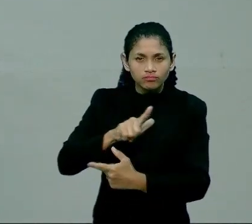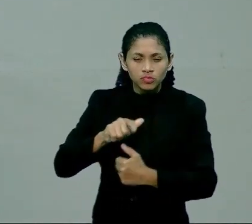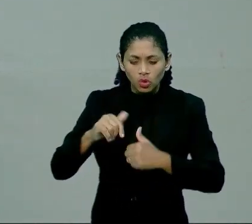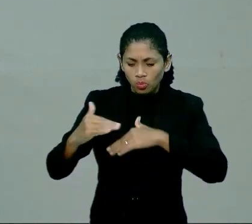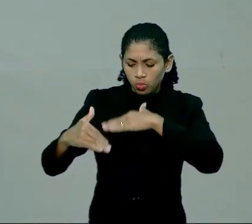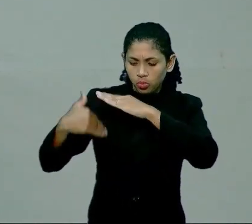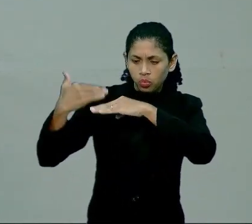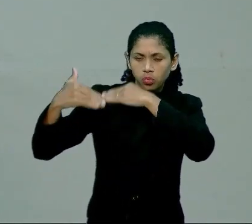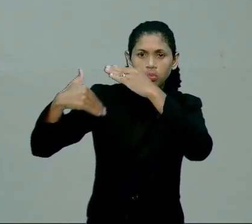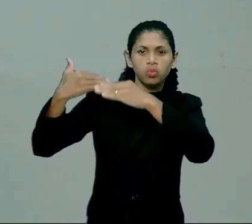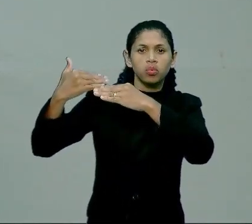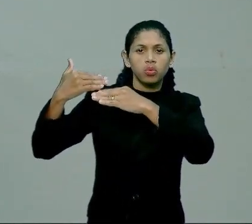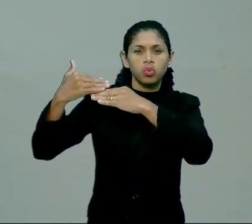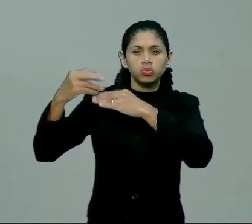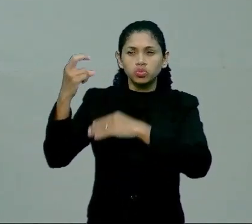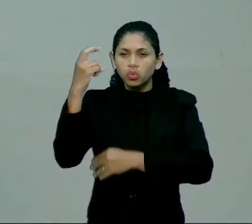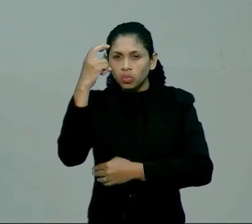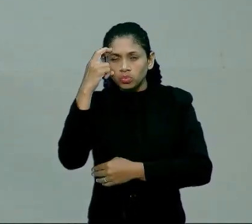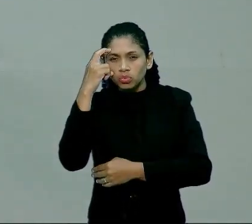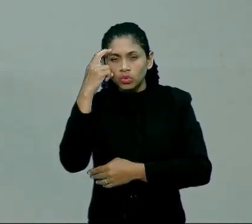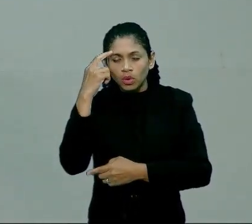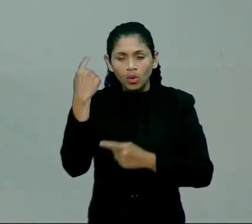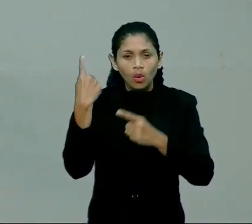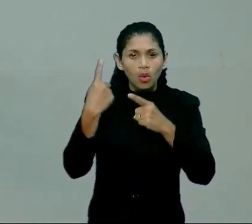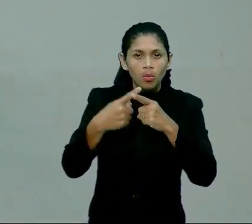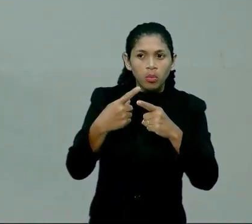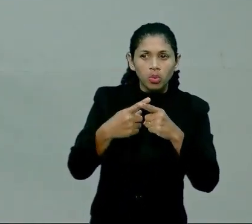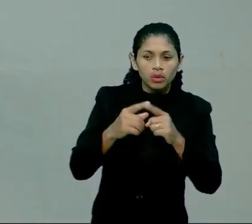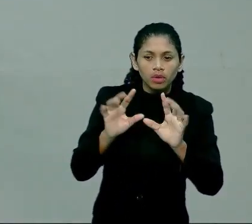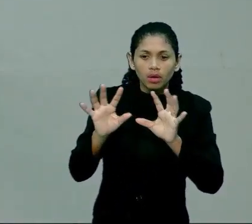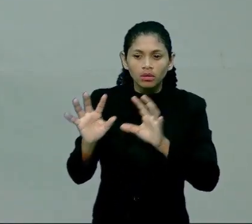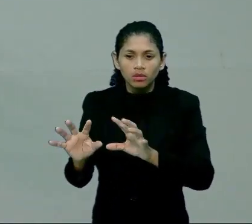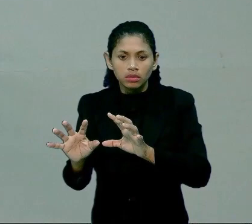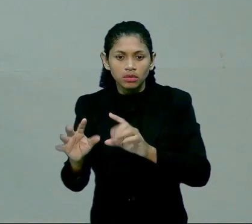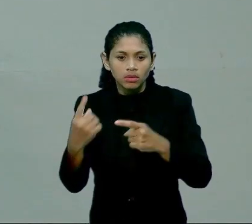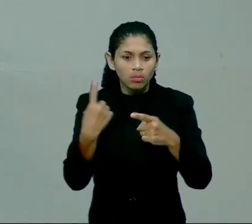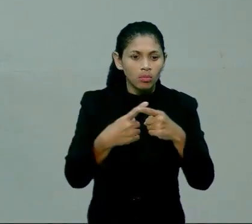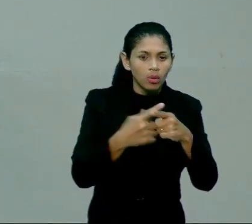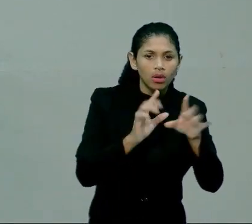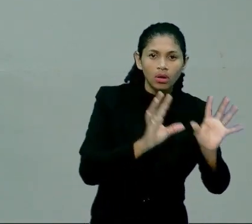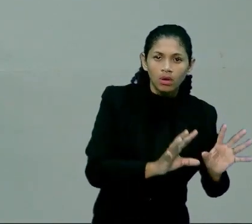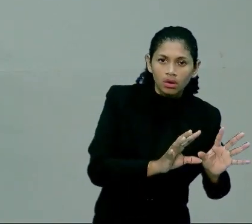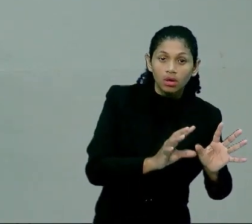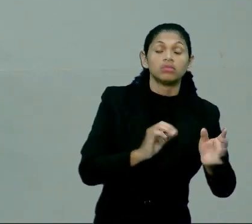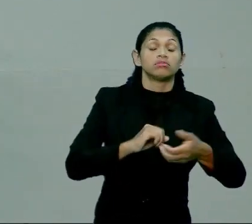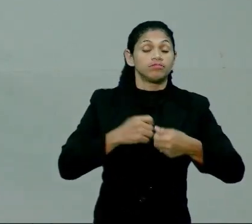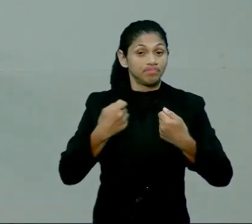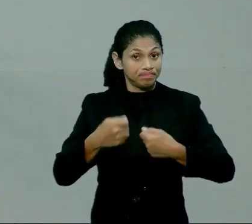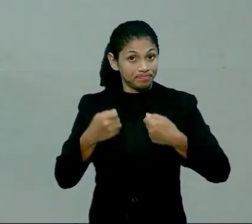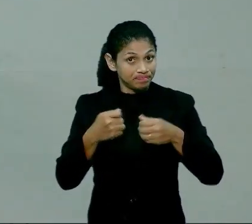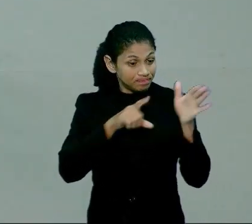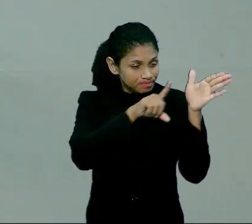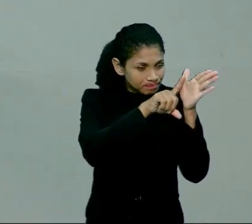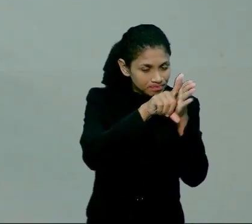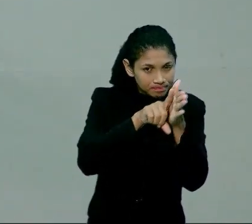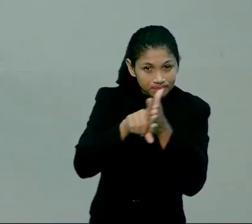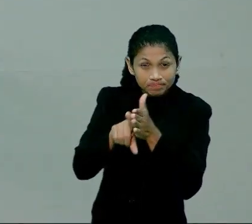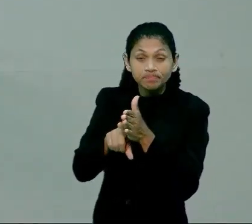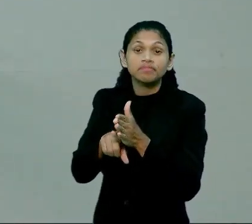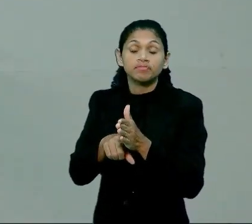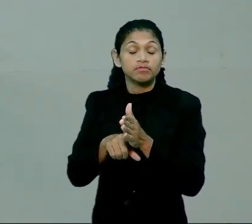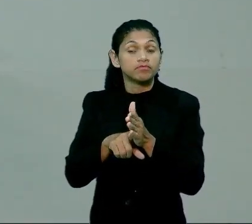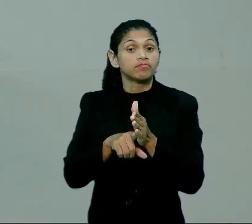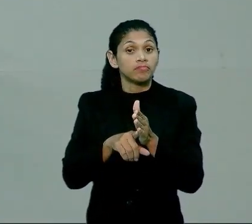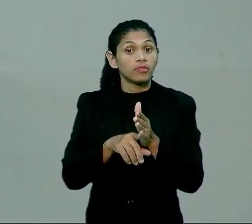porquê de tal objetivo, o porquê de tal demanda. E no Brasil, como eu mencionei, é um país extremamente plástico,